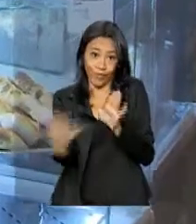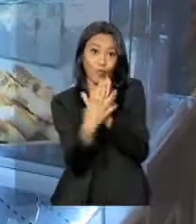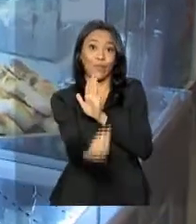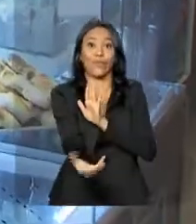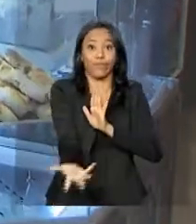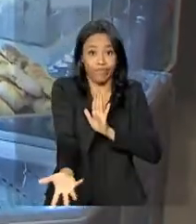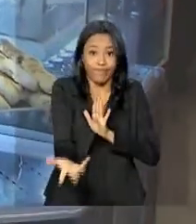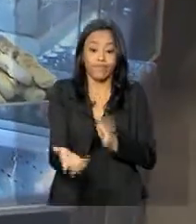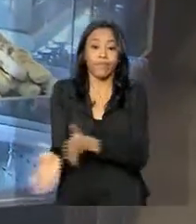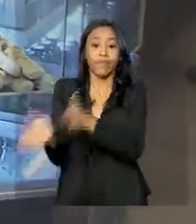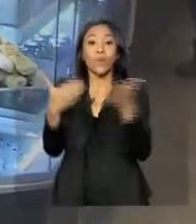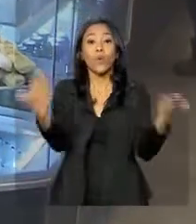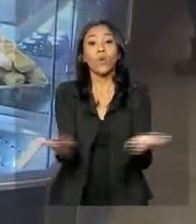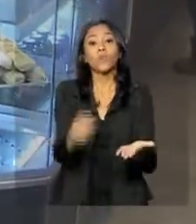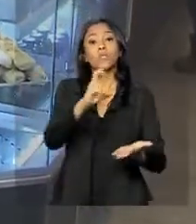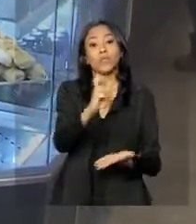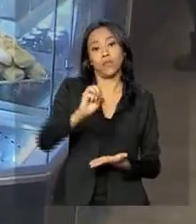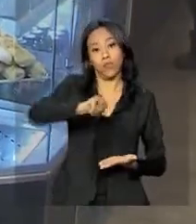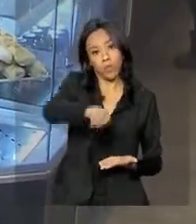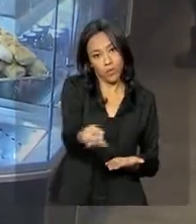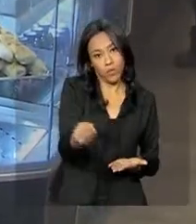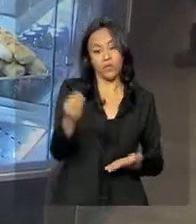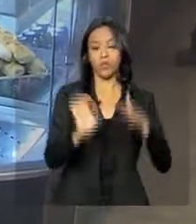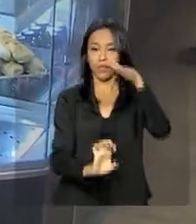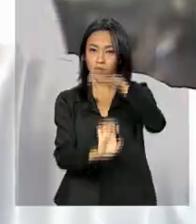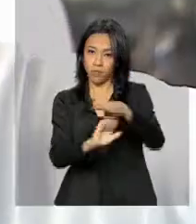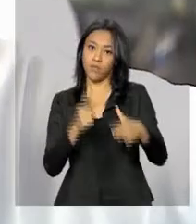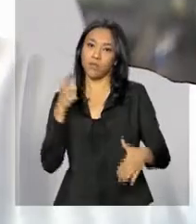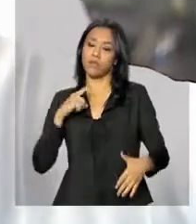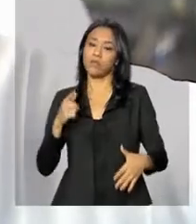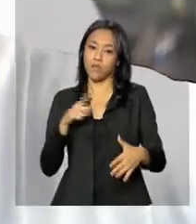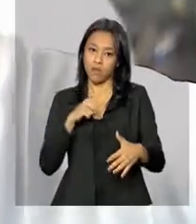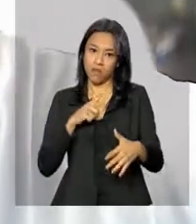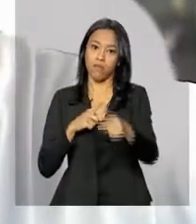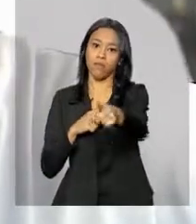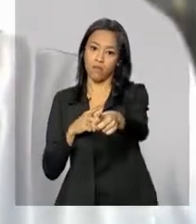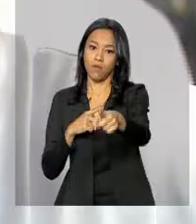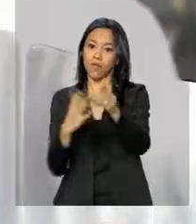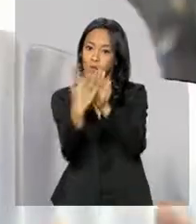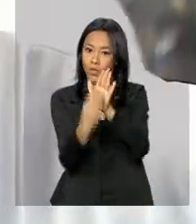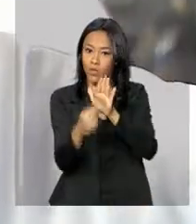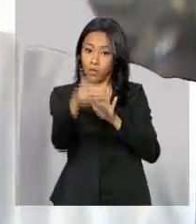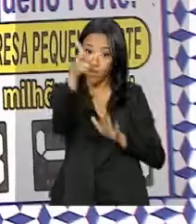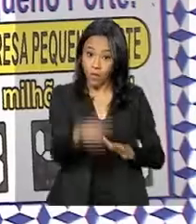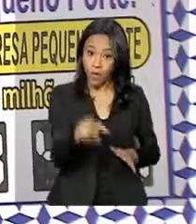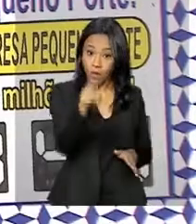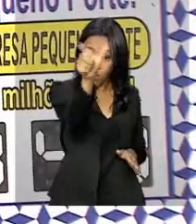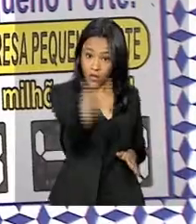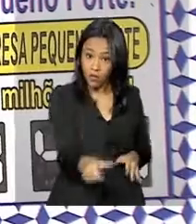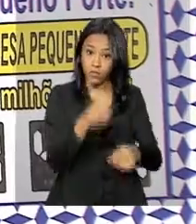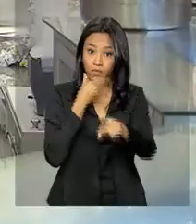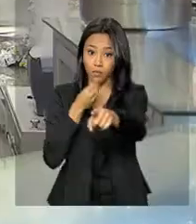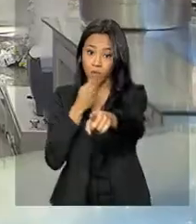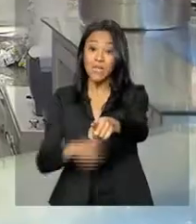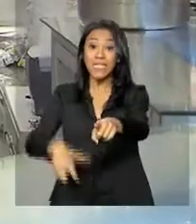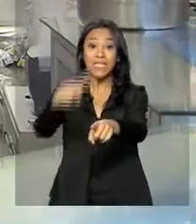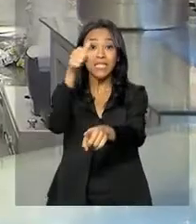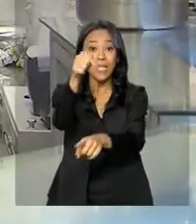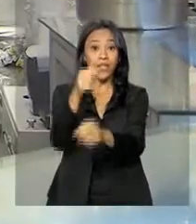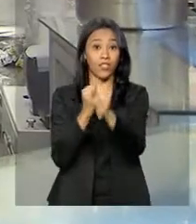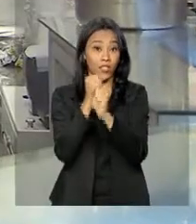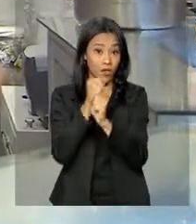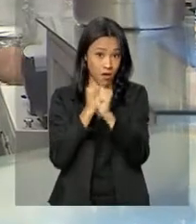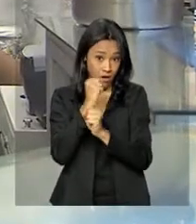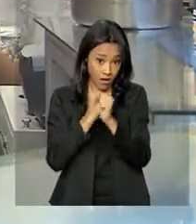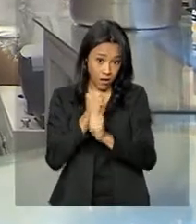de 5 milhões de empresas estão no Simples Nacional. São empresários como José Erivaldo, que há 7 anos administra